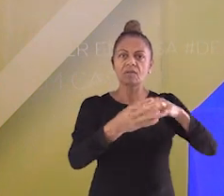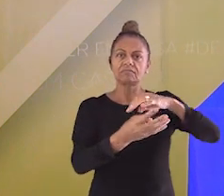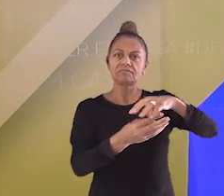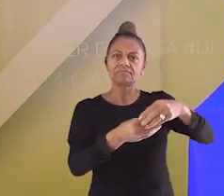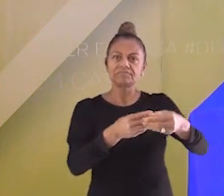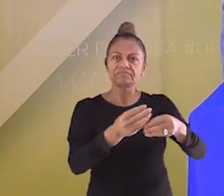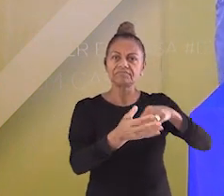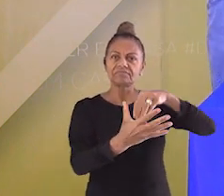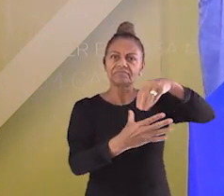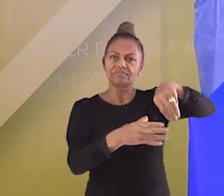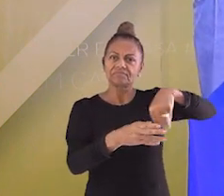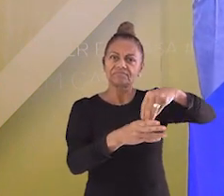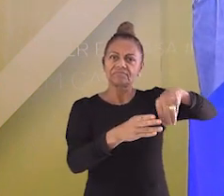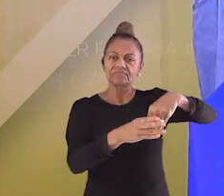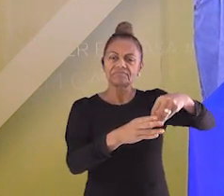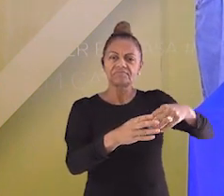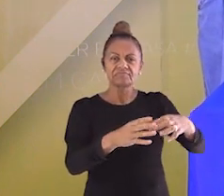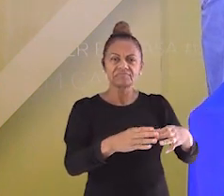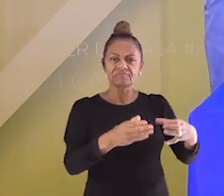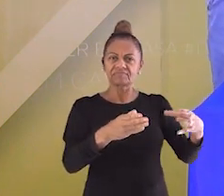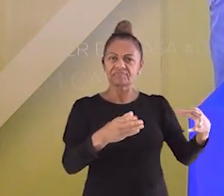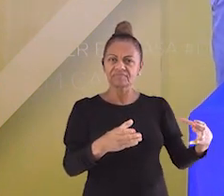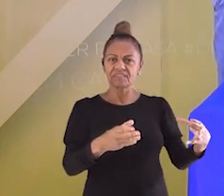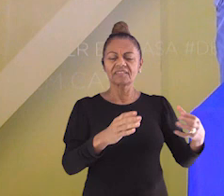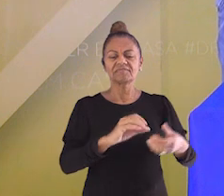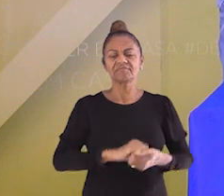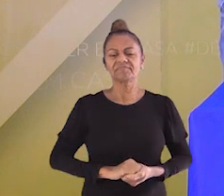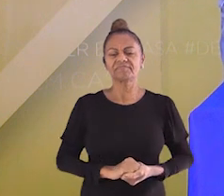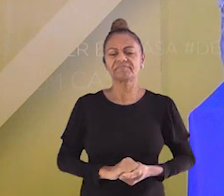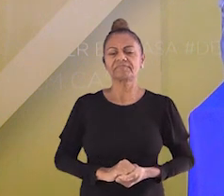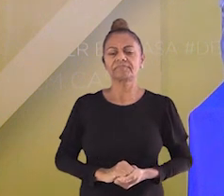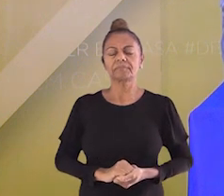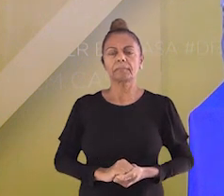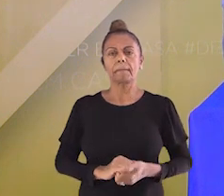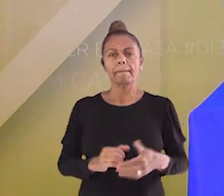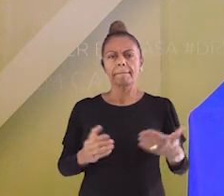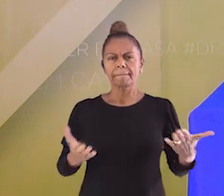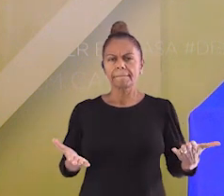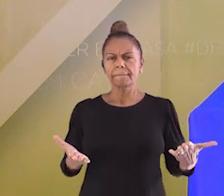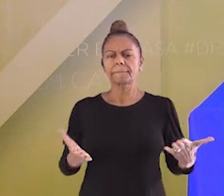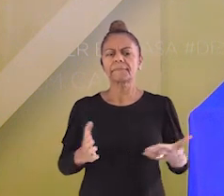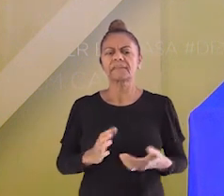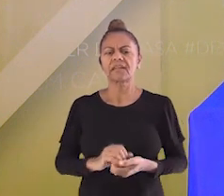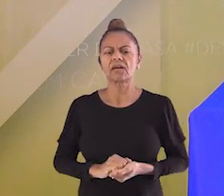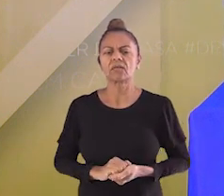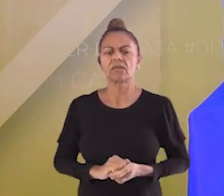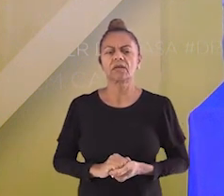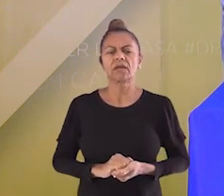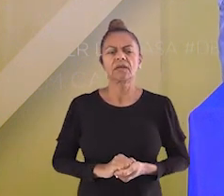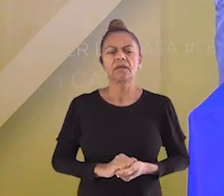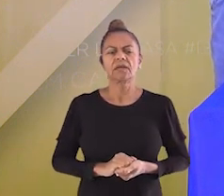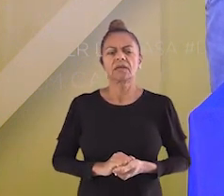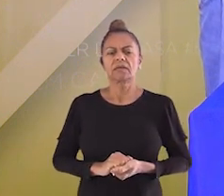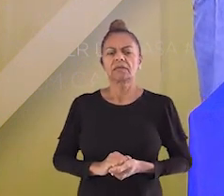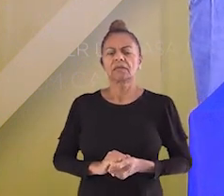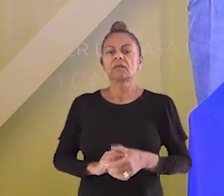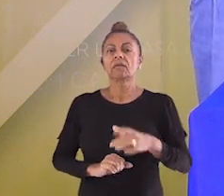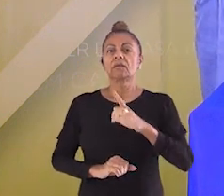assim, fazendo uma leitura dos nutrientes que o prato tem, né? A gente sabe que a gente está falando de